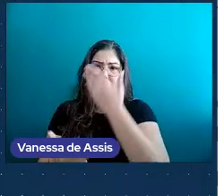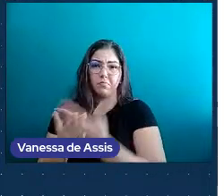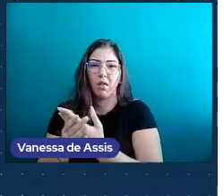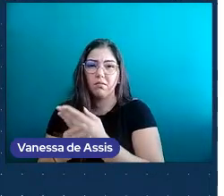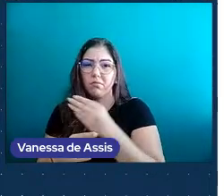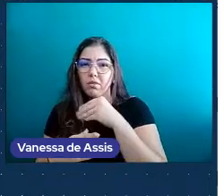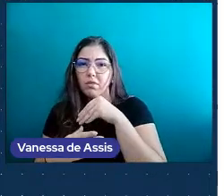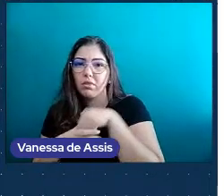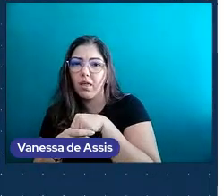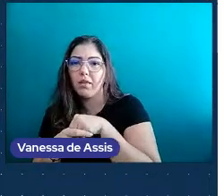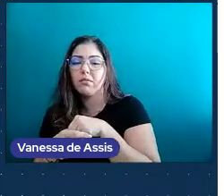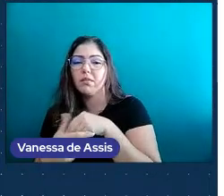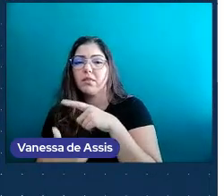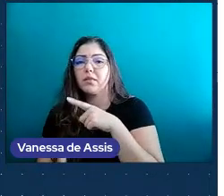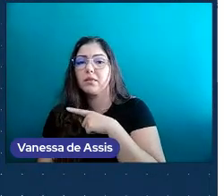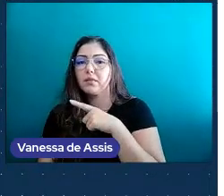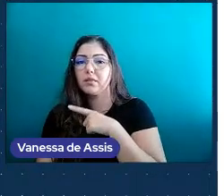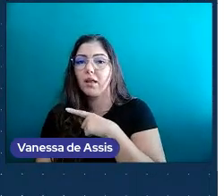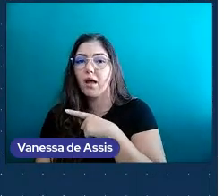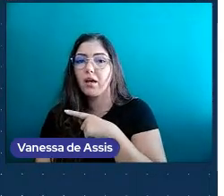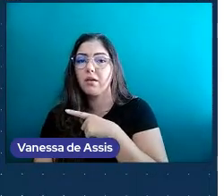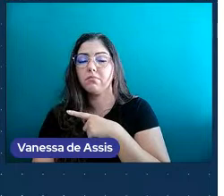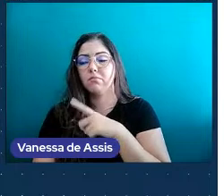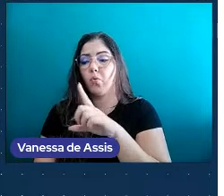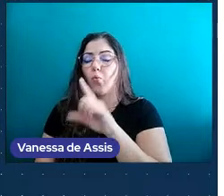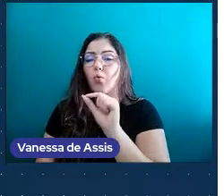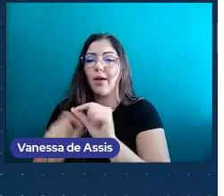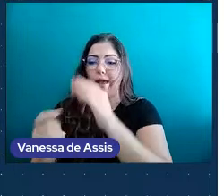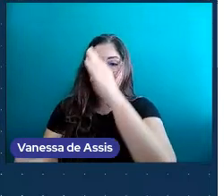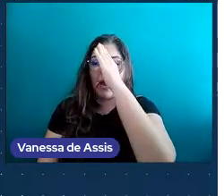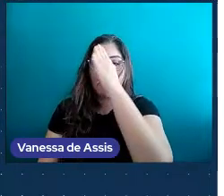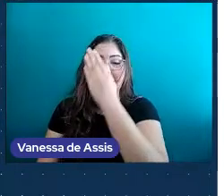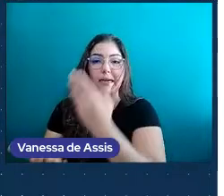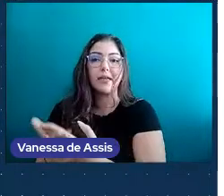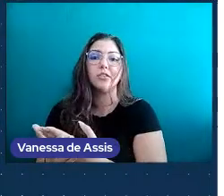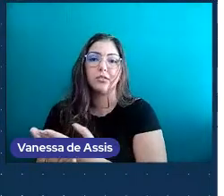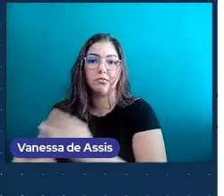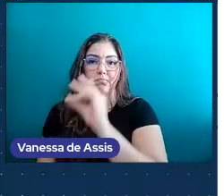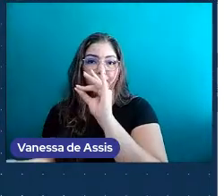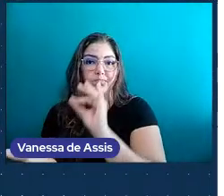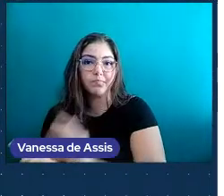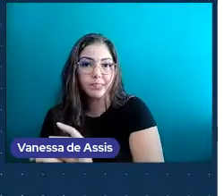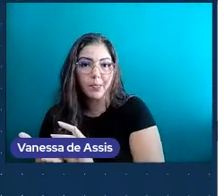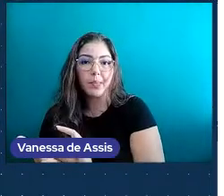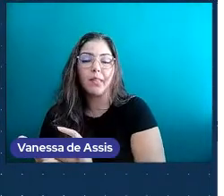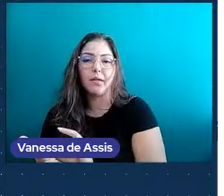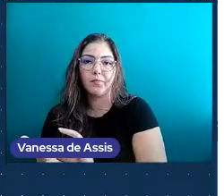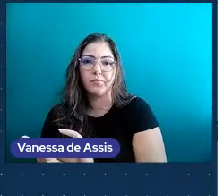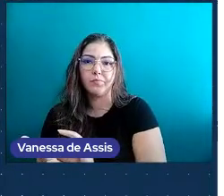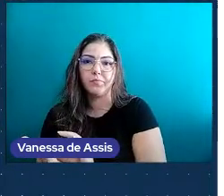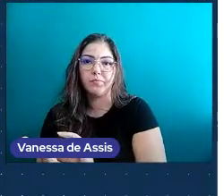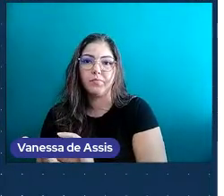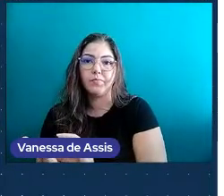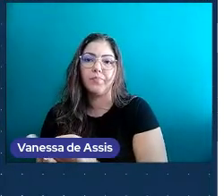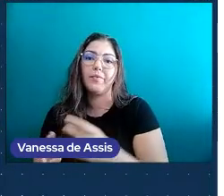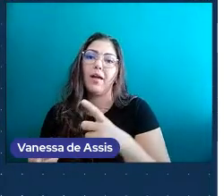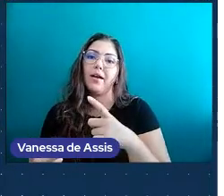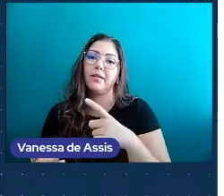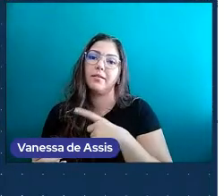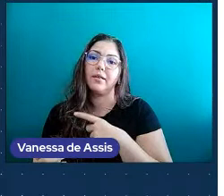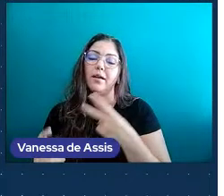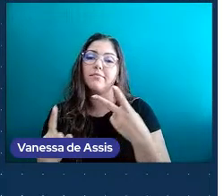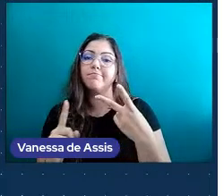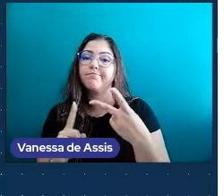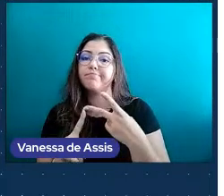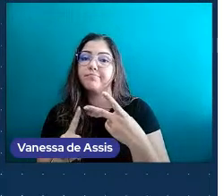teria, na pesquisa qualitativa, a credibilidade. Lá na pesquisa quantitativa, nós teríamos a validade externa. Aqui